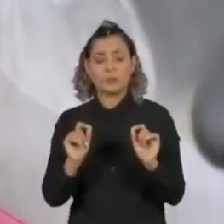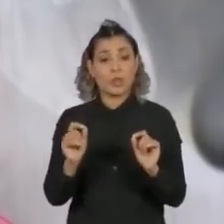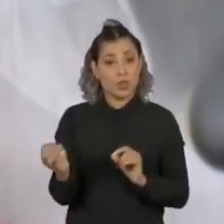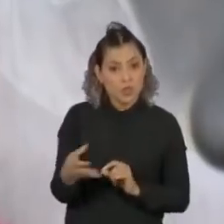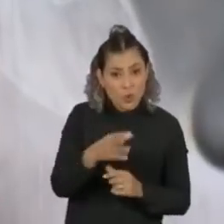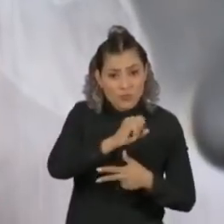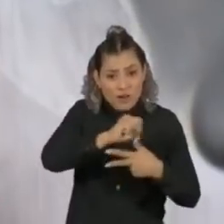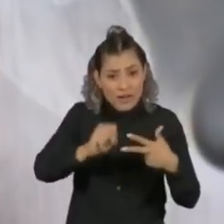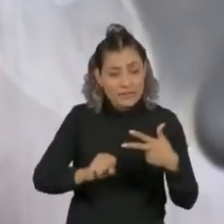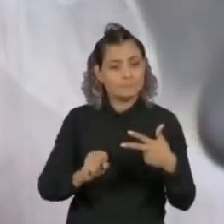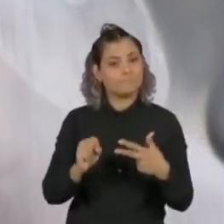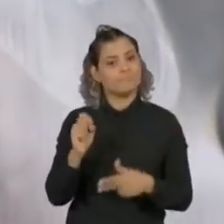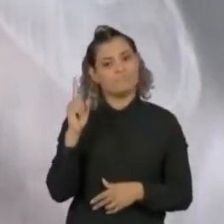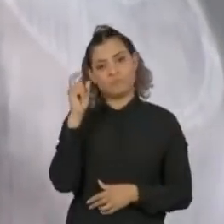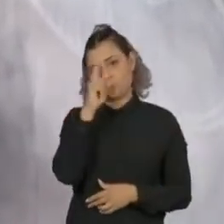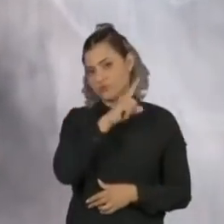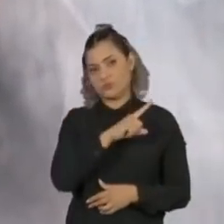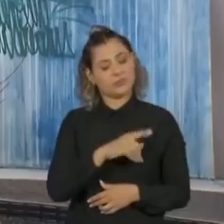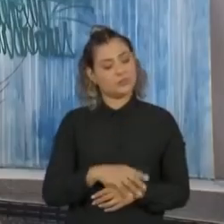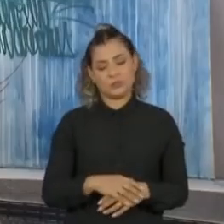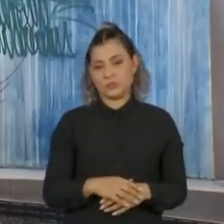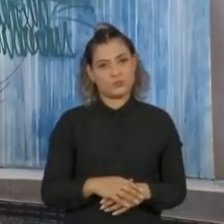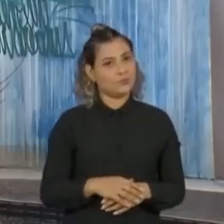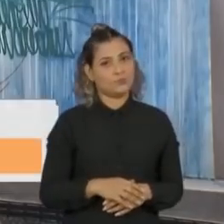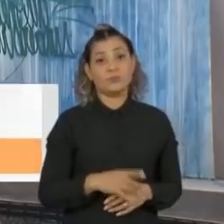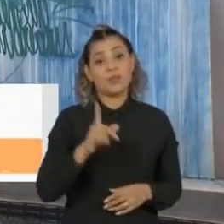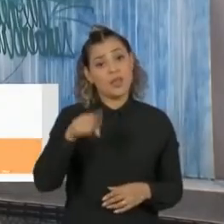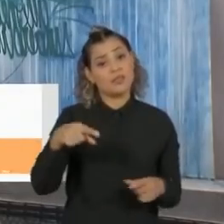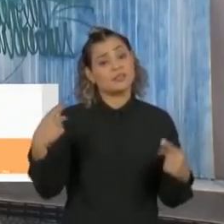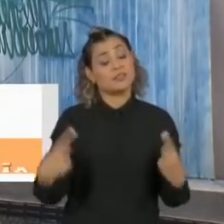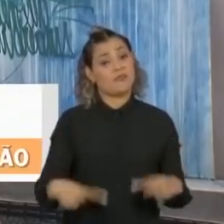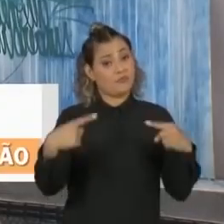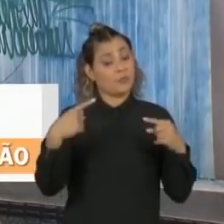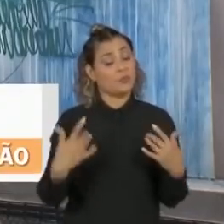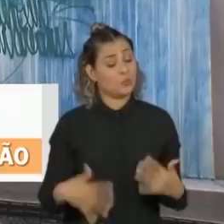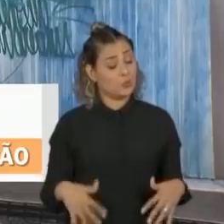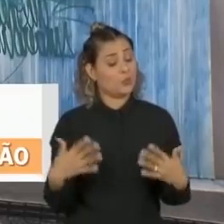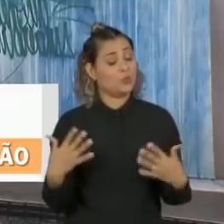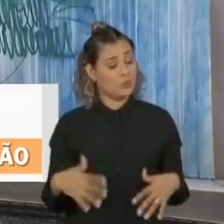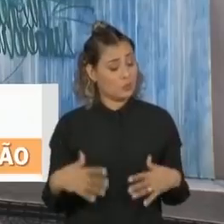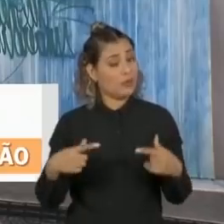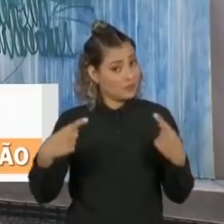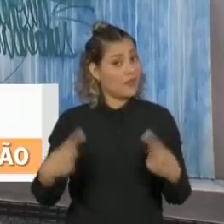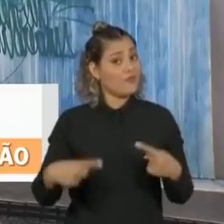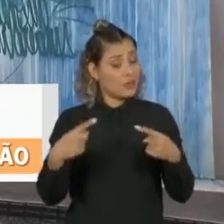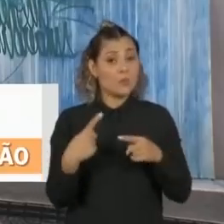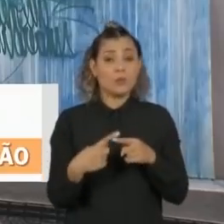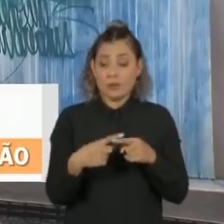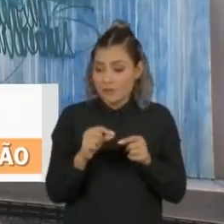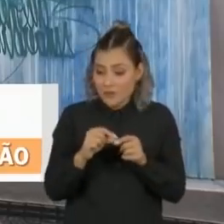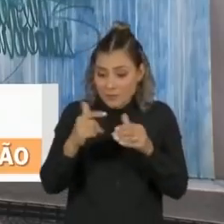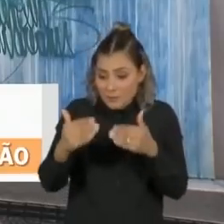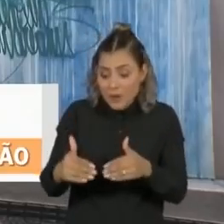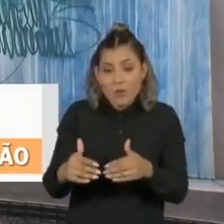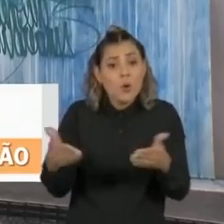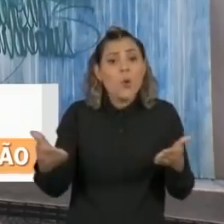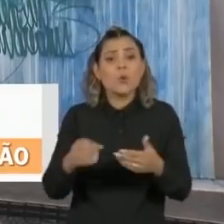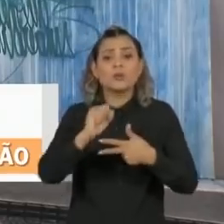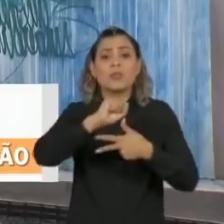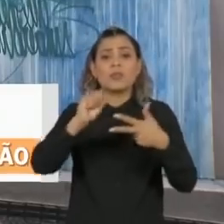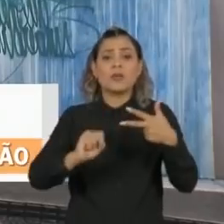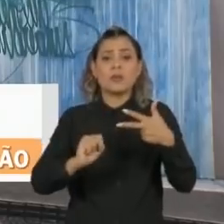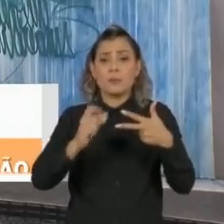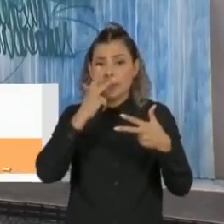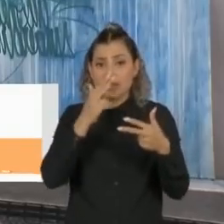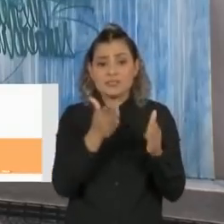Enem é de difícil implantação. É um desafio logístico muito grande você fazer a prova, é como se o Enem hoje fosse multiplicado